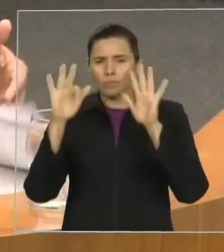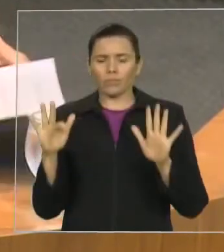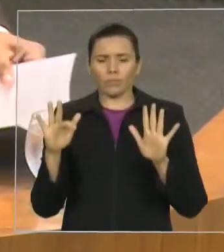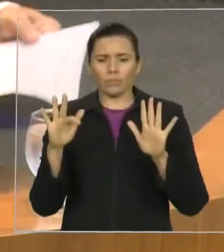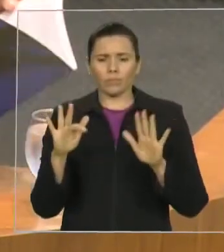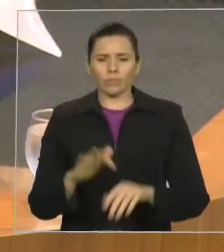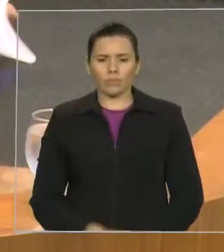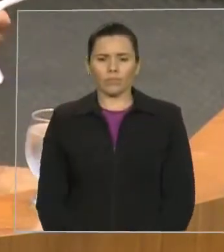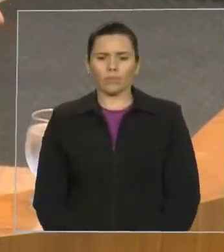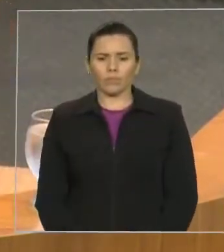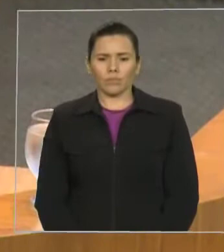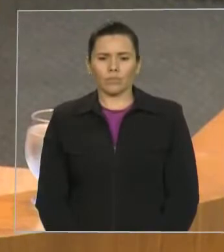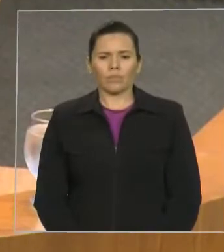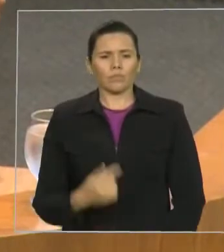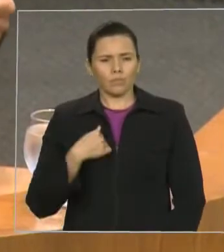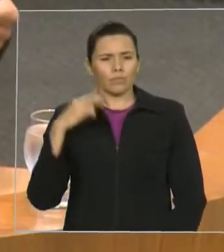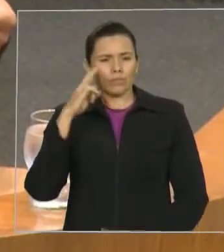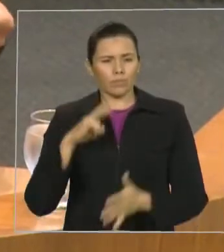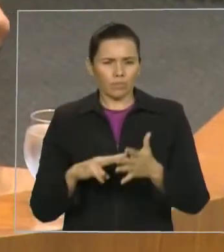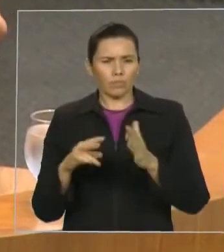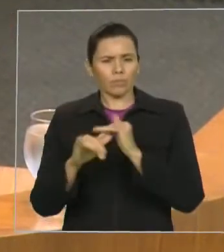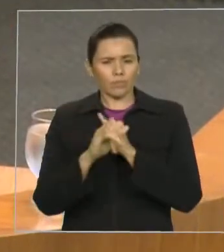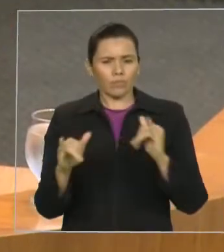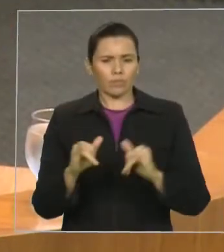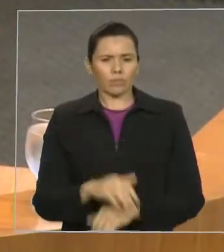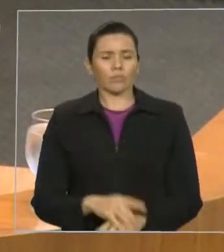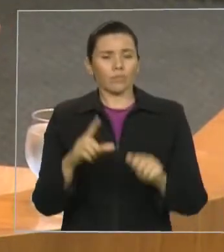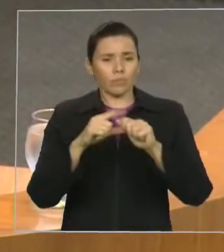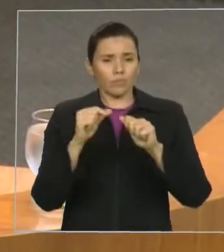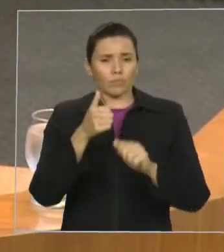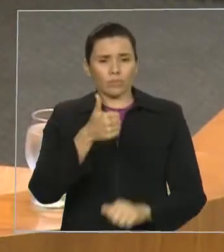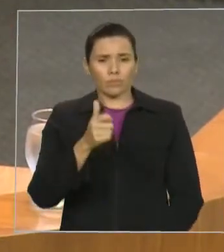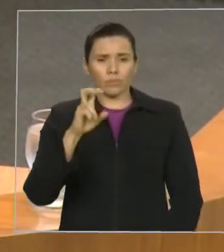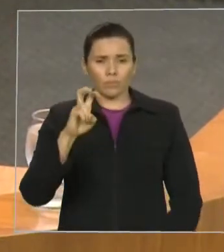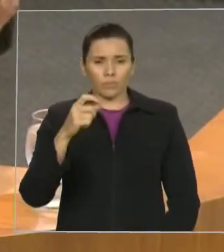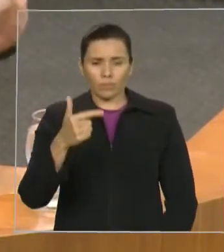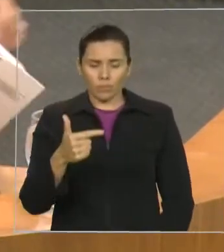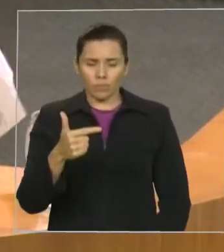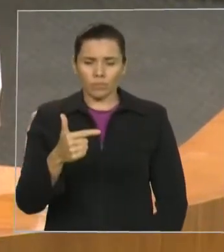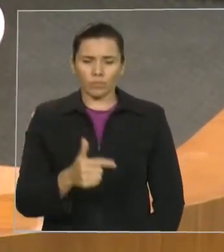Então vamos mudar o regimento interno, no seu artigo 152.